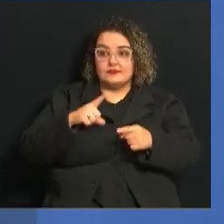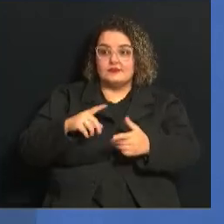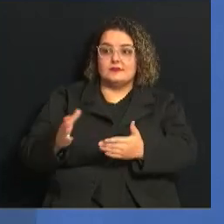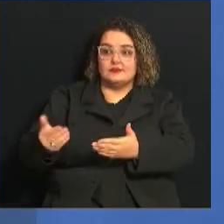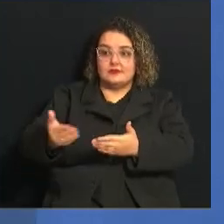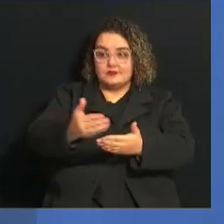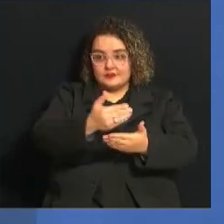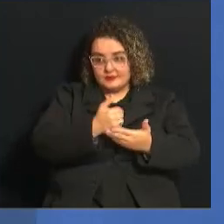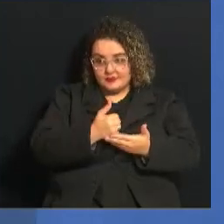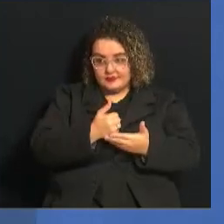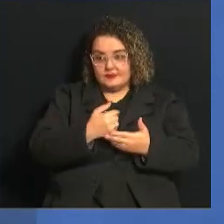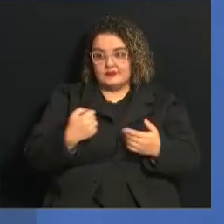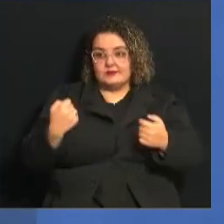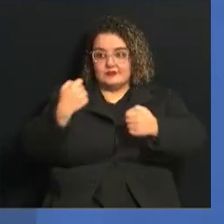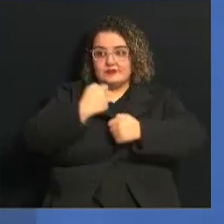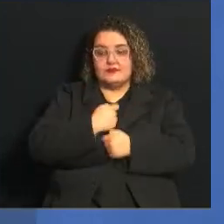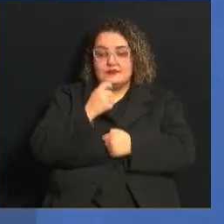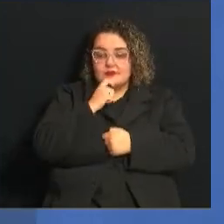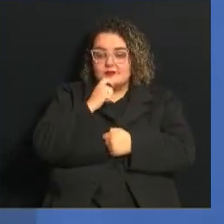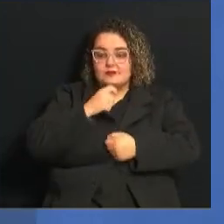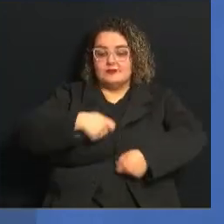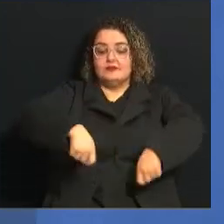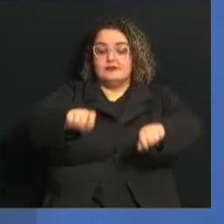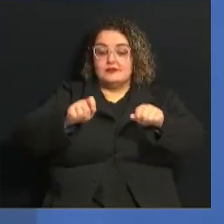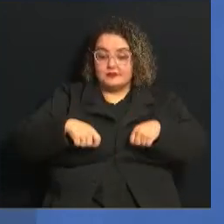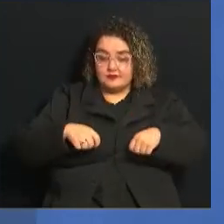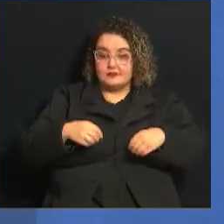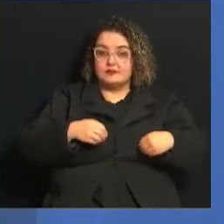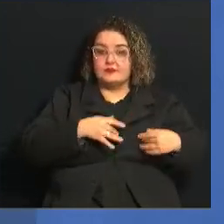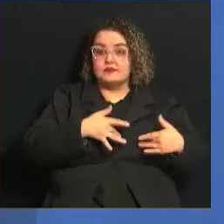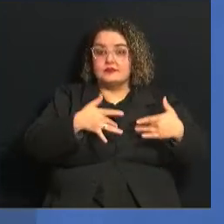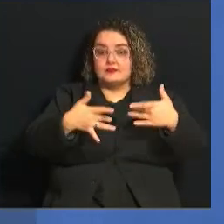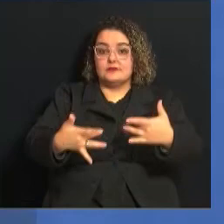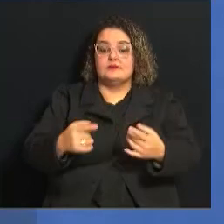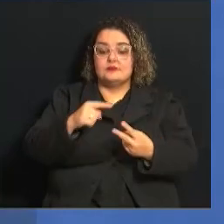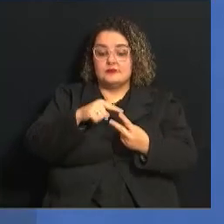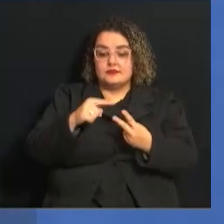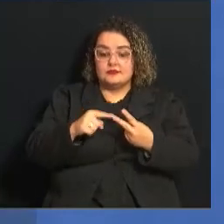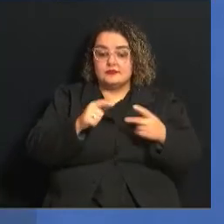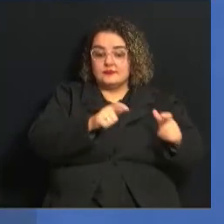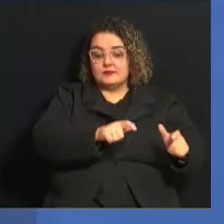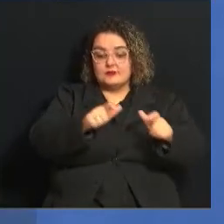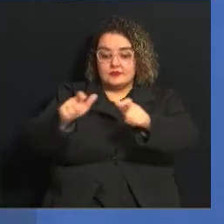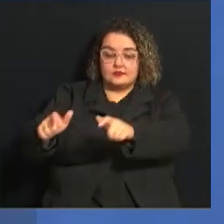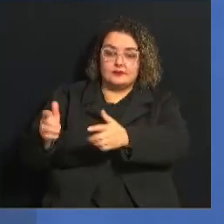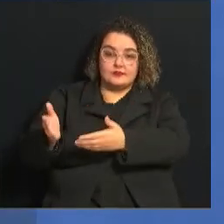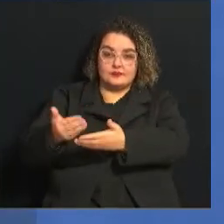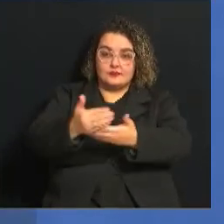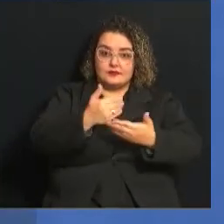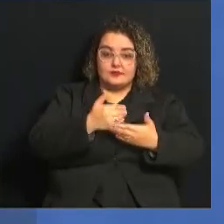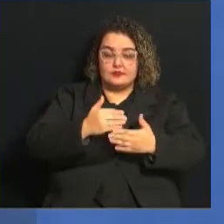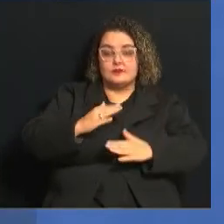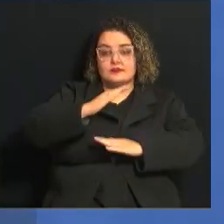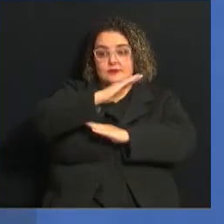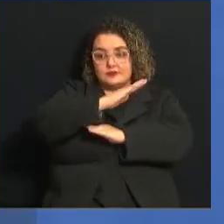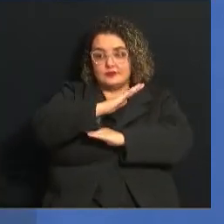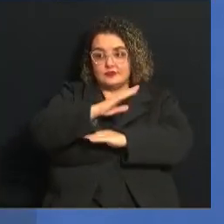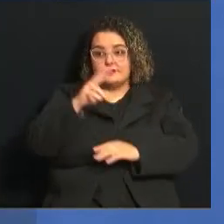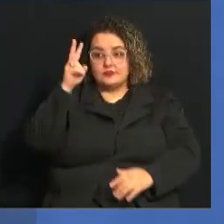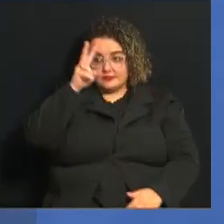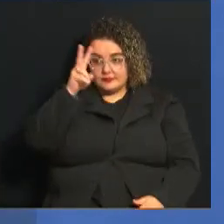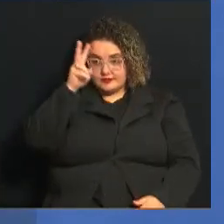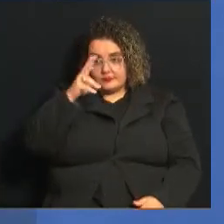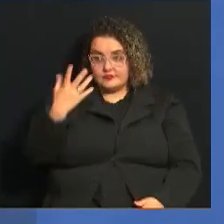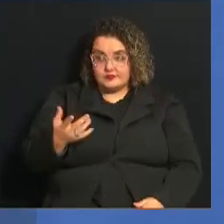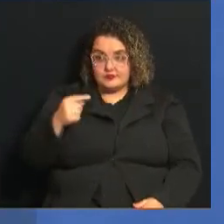agasalhos e cobertores que foram doados nos dois postos de arrecadação da Câmara Municipal de Campinas a gente lembra